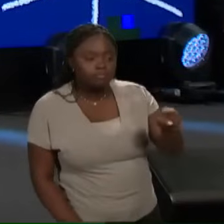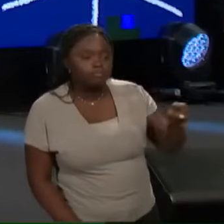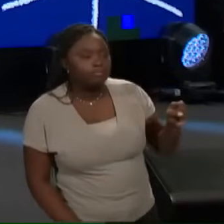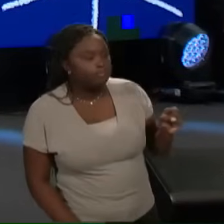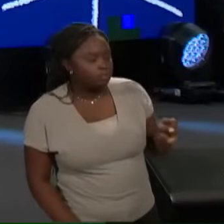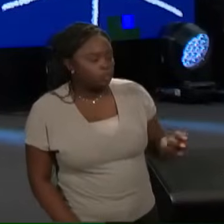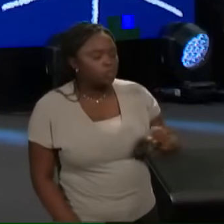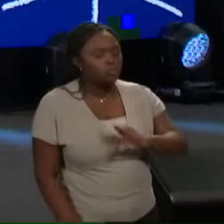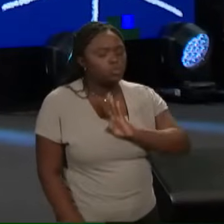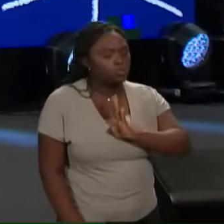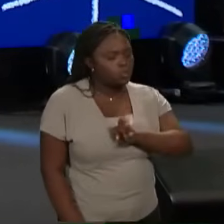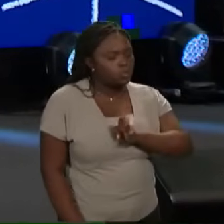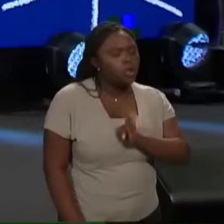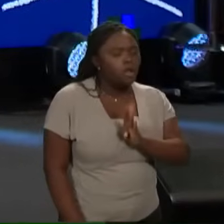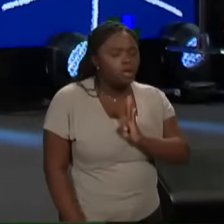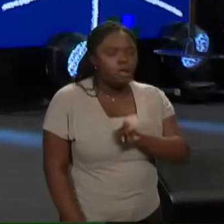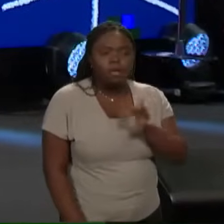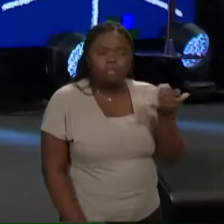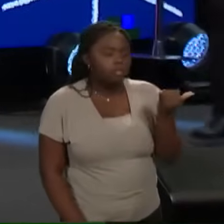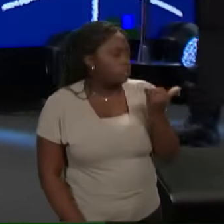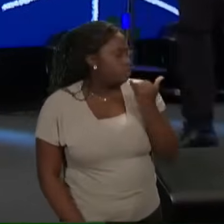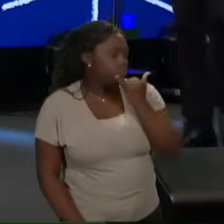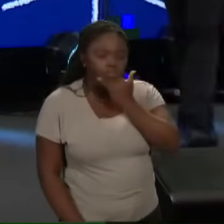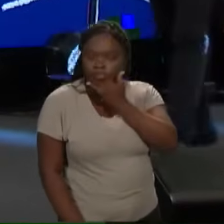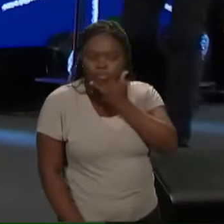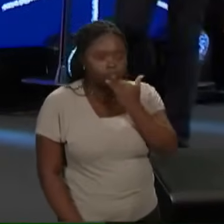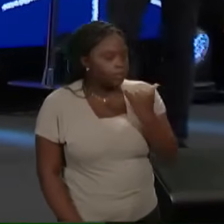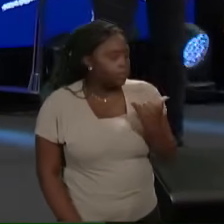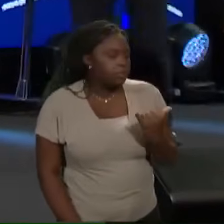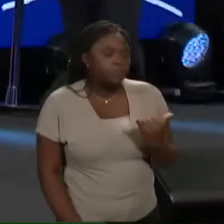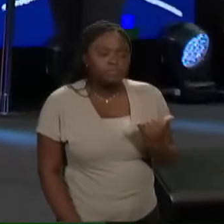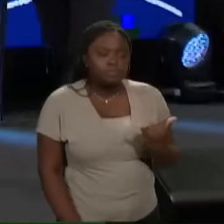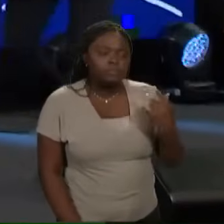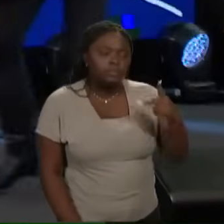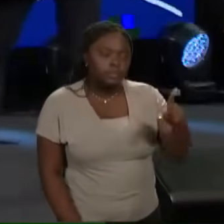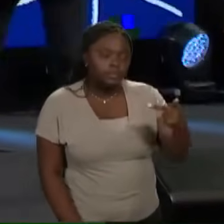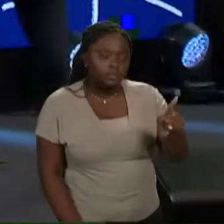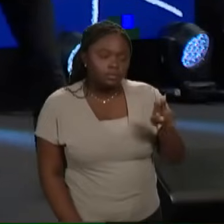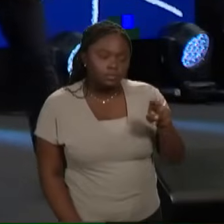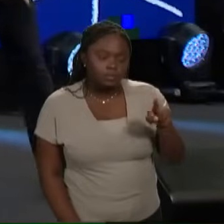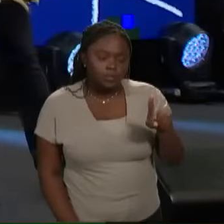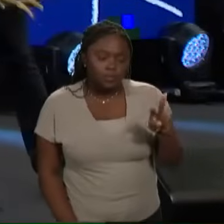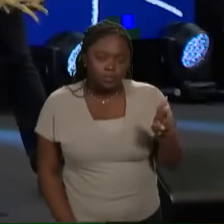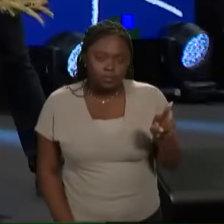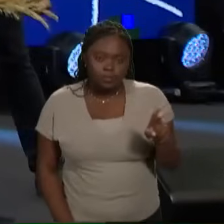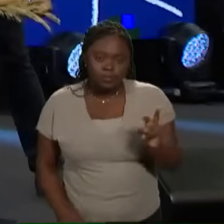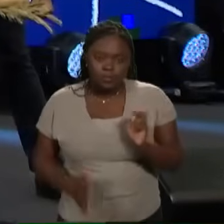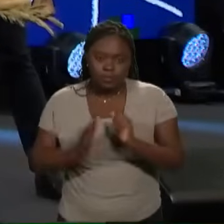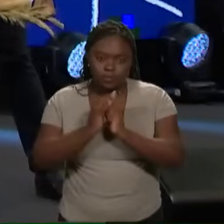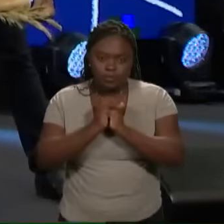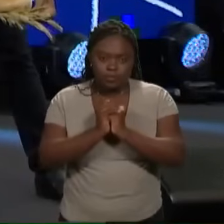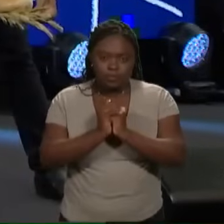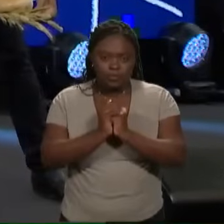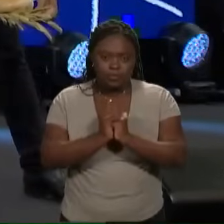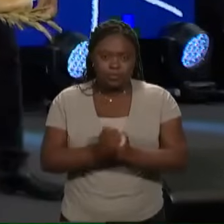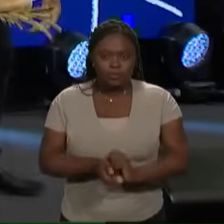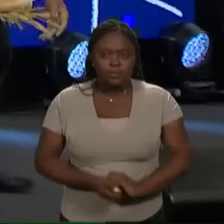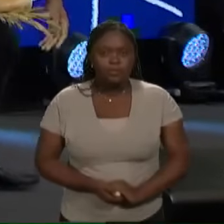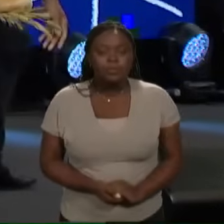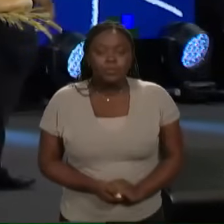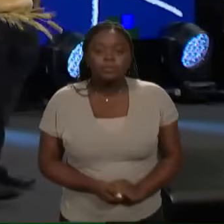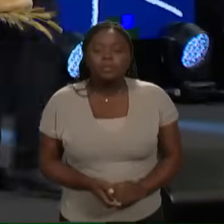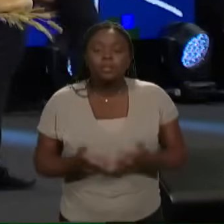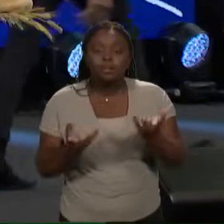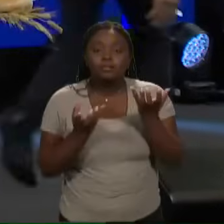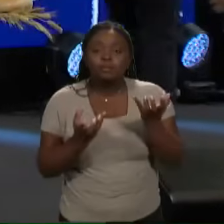de coração, não perdoar o seu irmão. Eu quero nessa